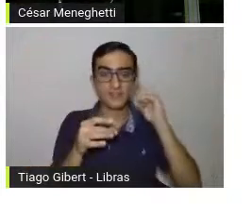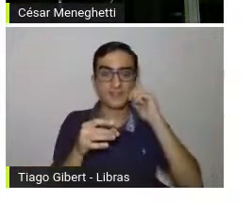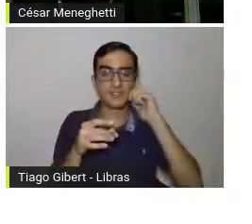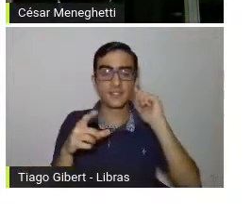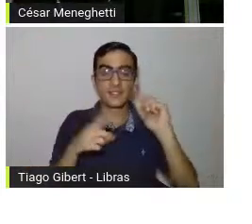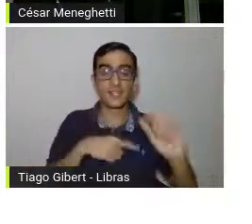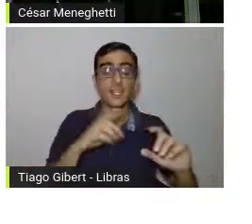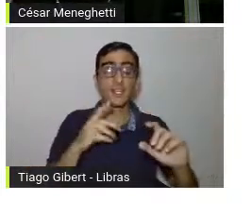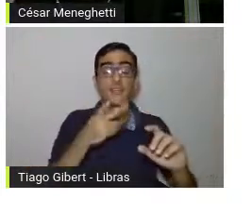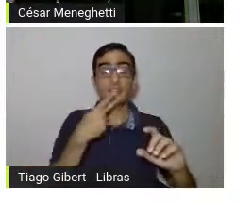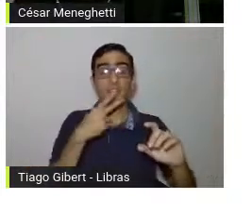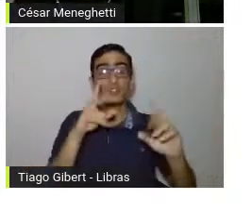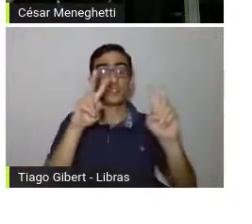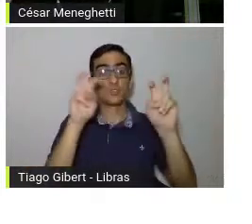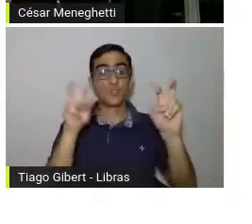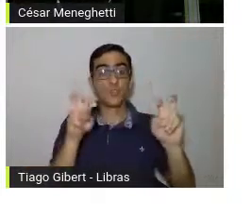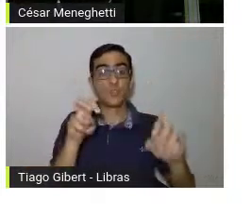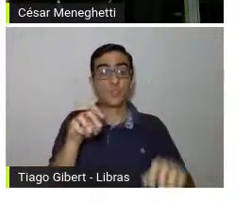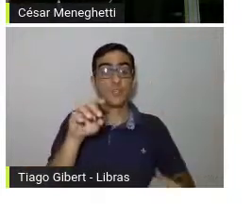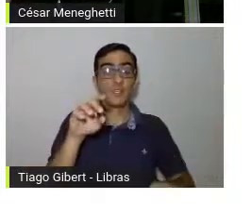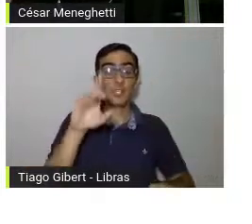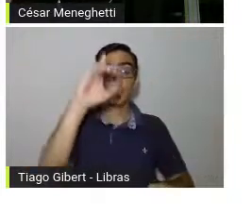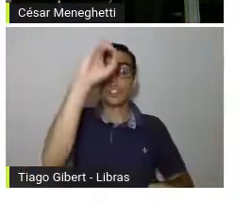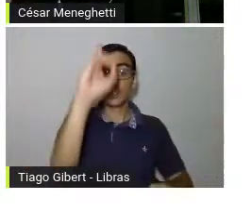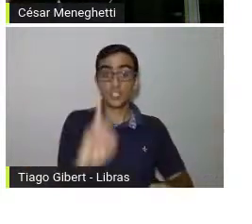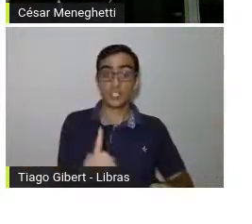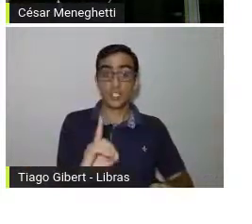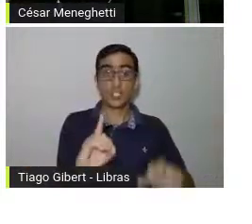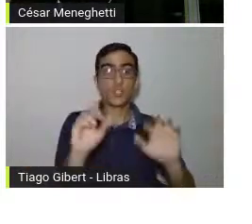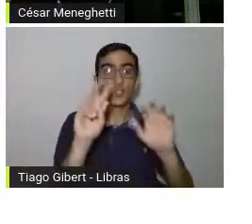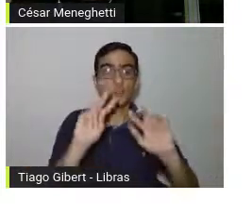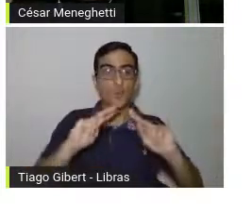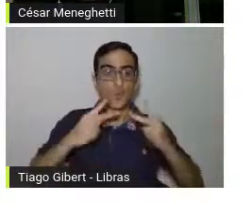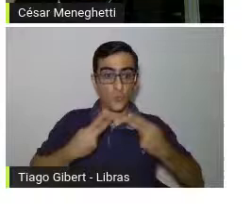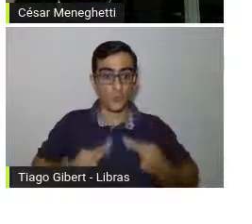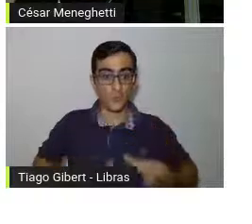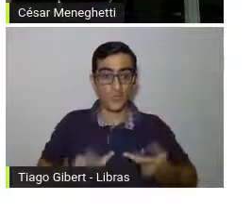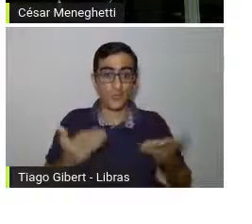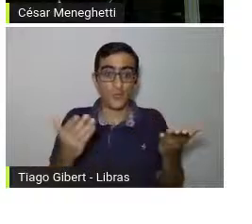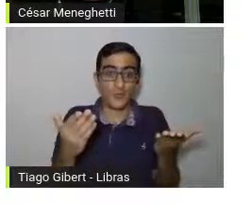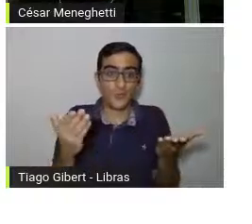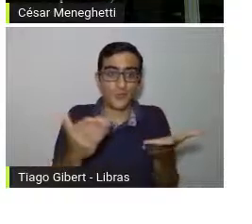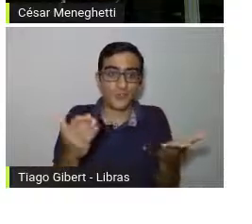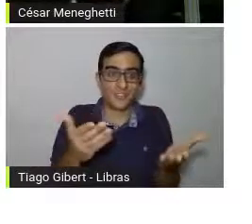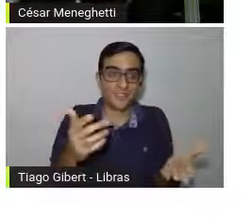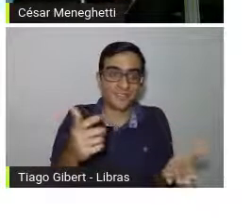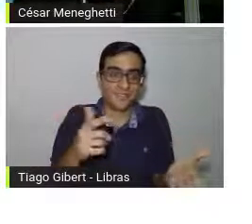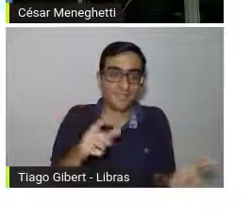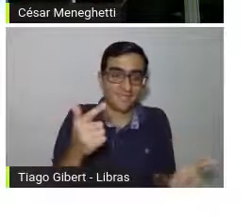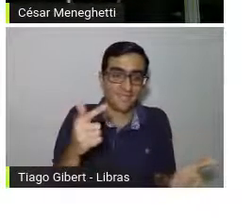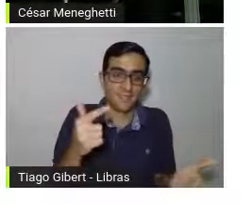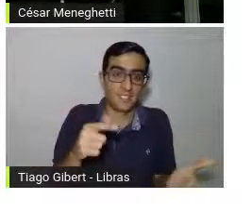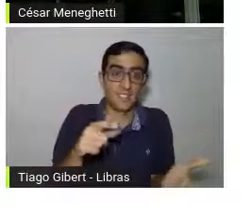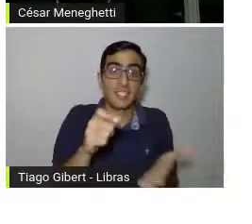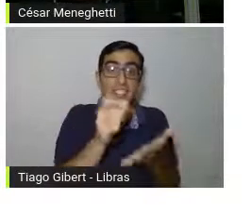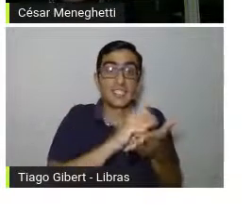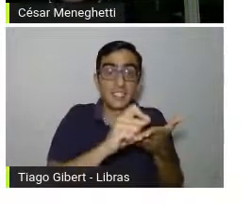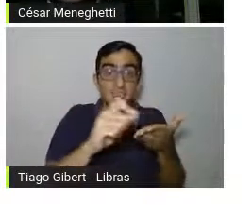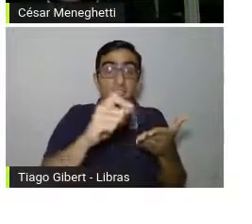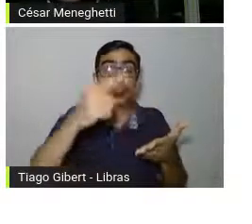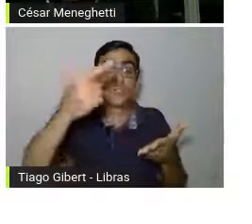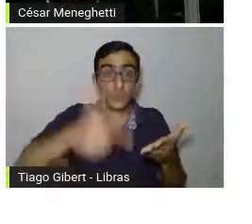direitos humanos, e que é uma coisa que está meio fora de moda, né? Mas eles foram reescritos pelas pessoas com